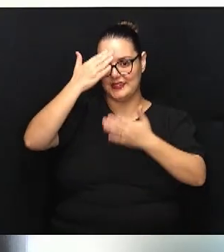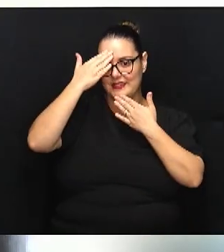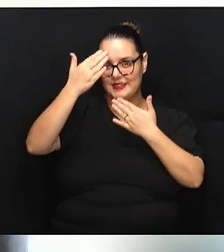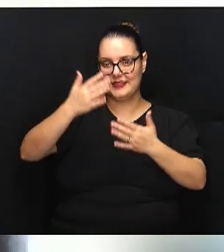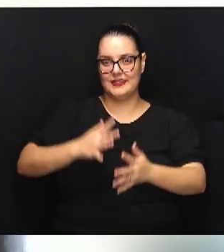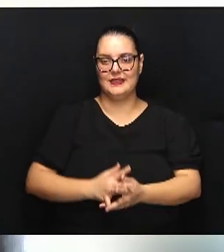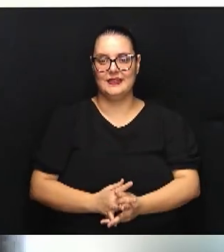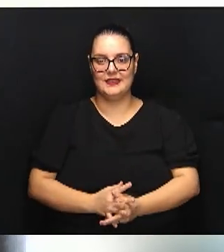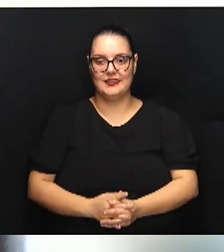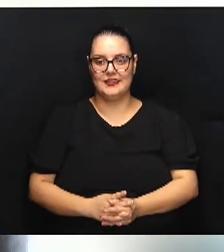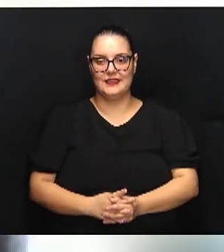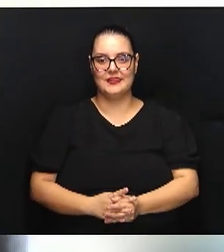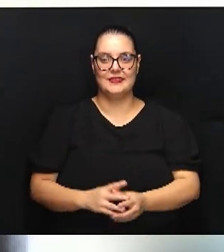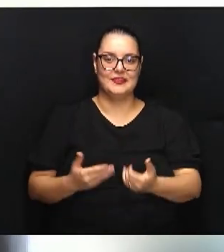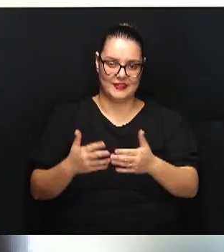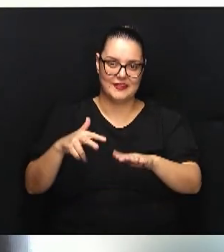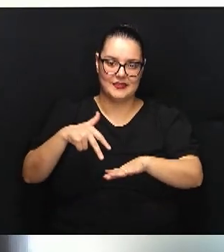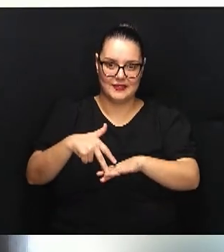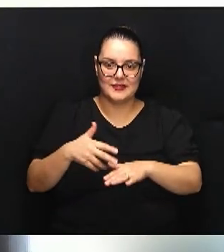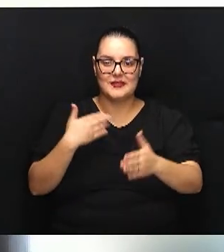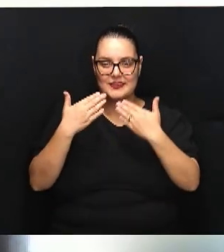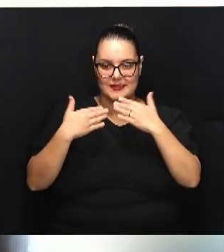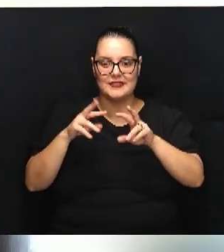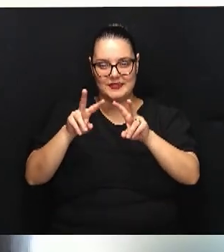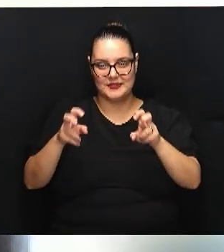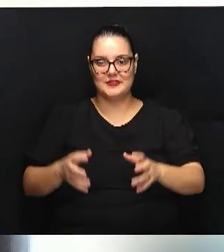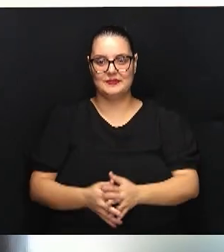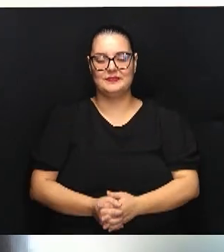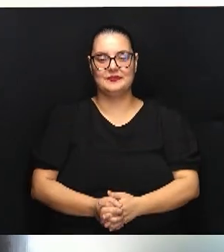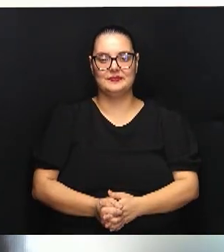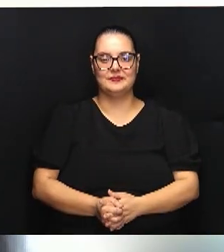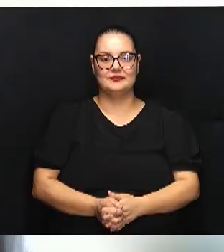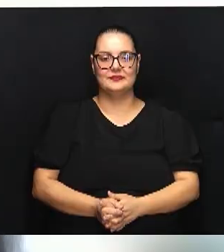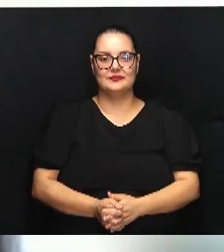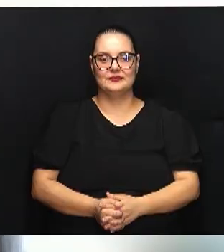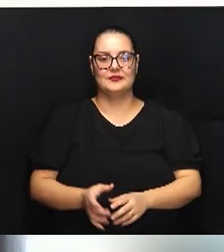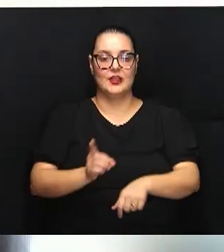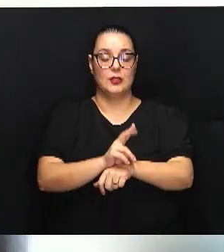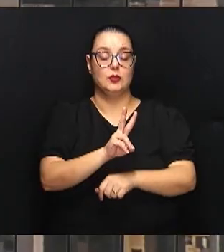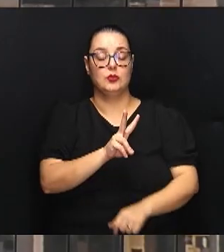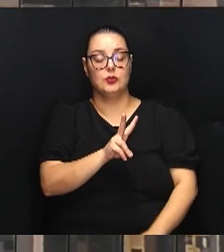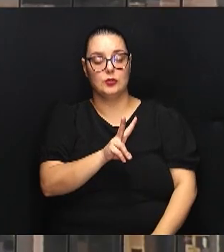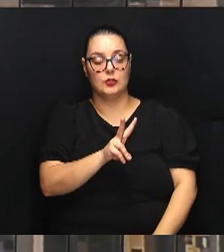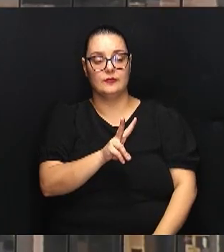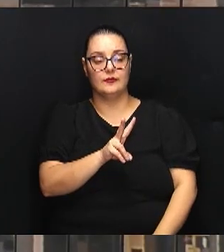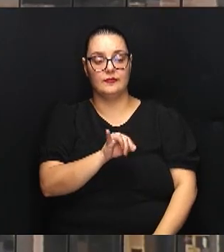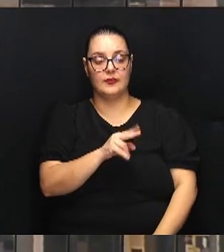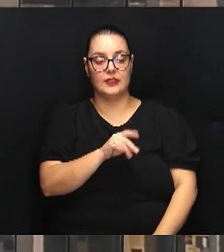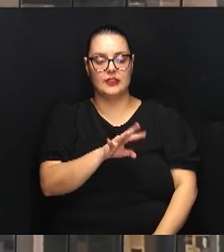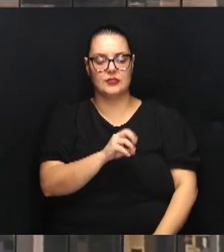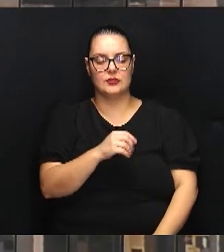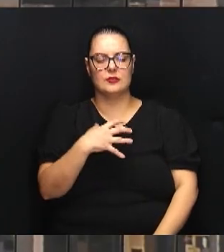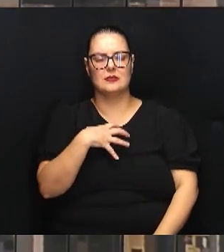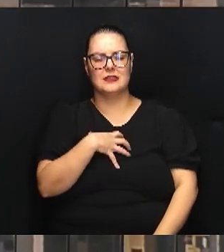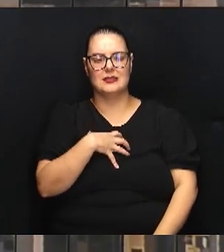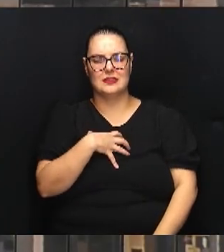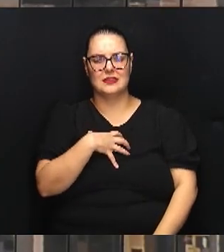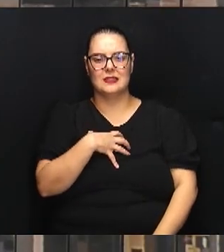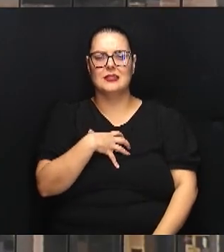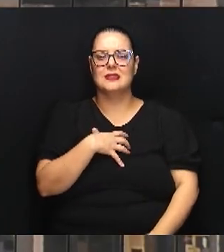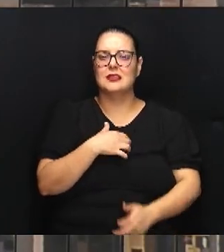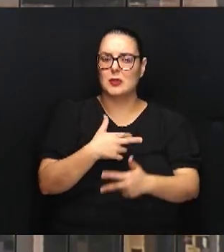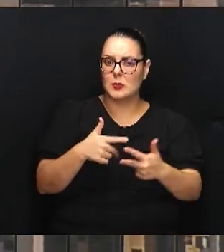Olá, Alexandre, eu que agradeço e fico à disposição para a gente conversar sobre o tema. Doutor Vinícius, a gente fica com